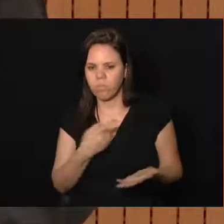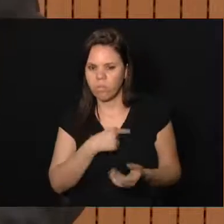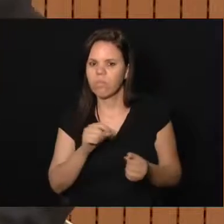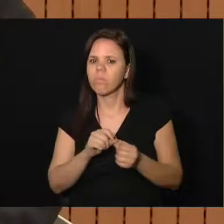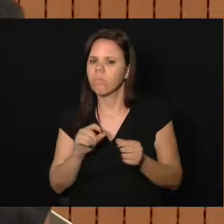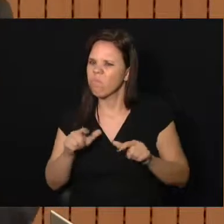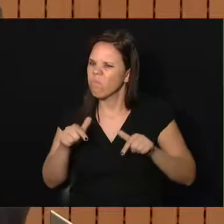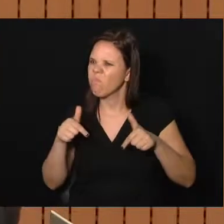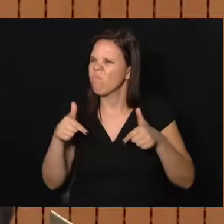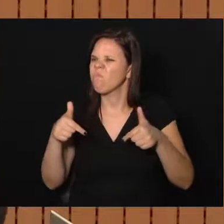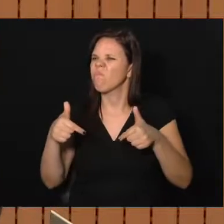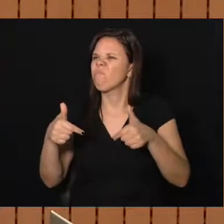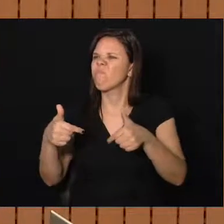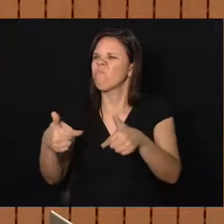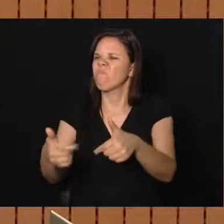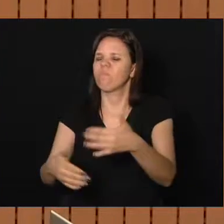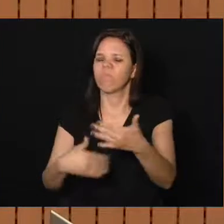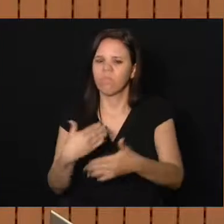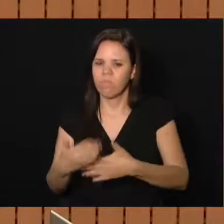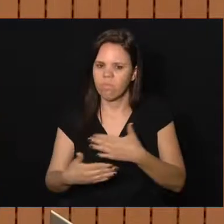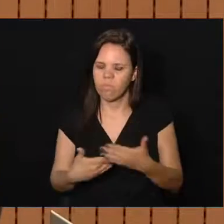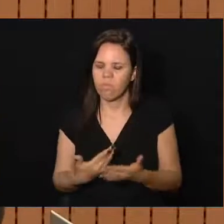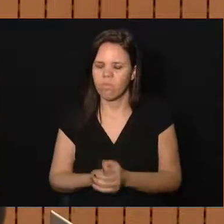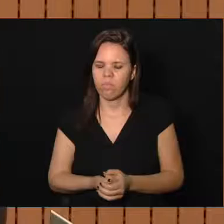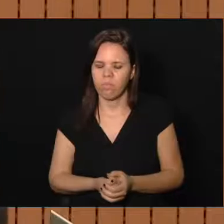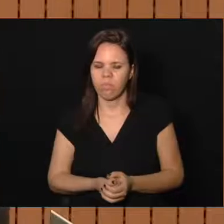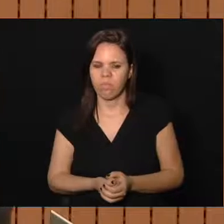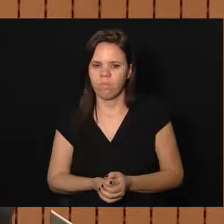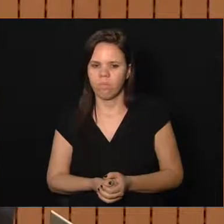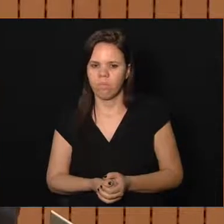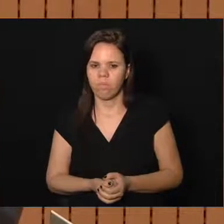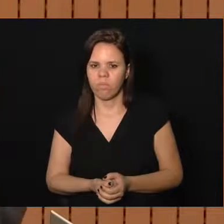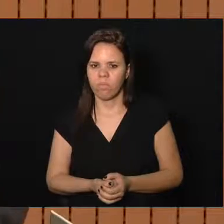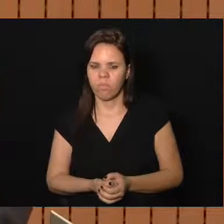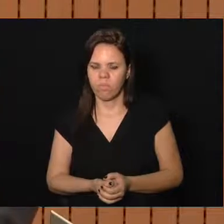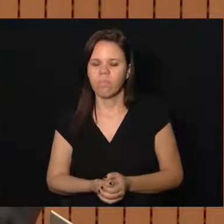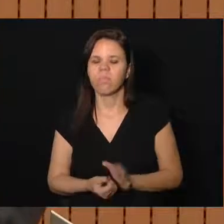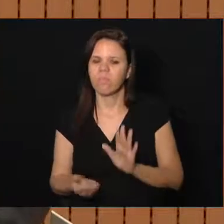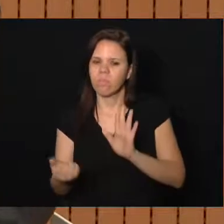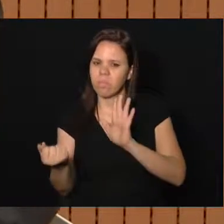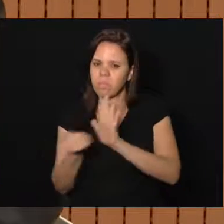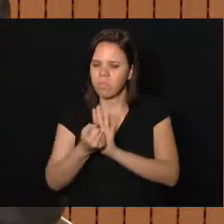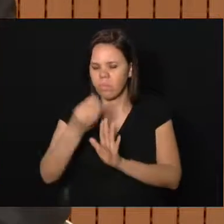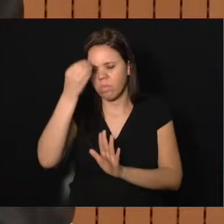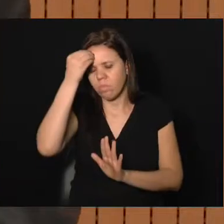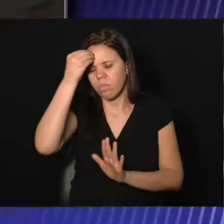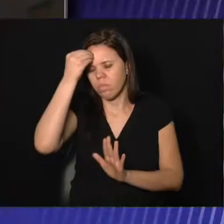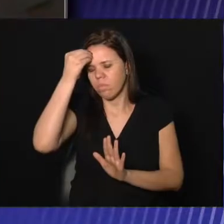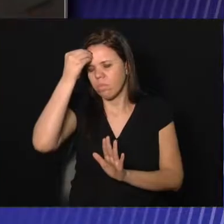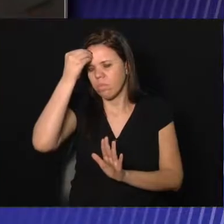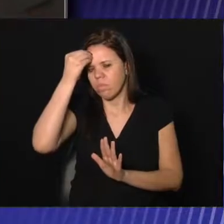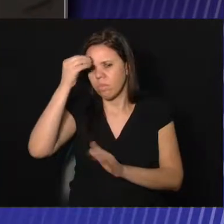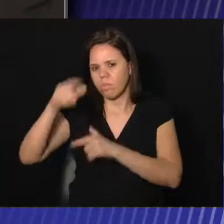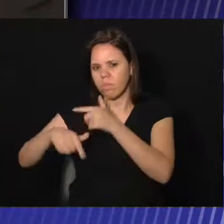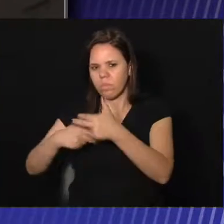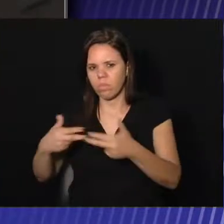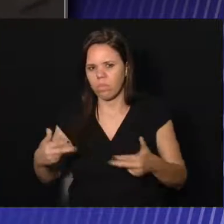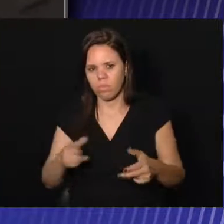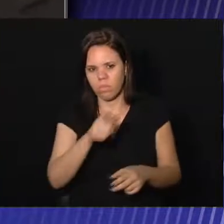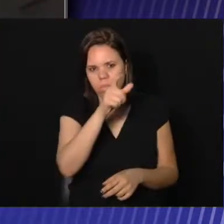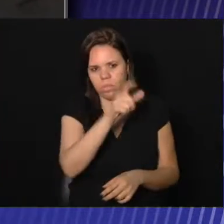Fizemos a nossa caminhada, estamos fazendo a nossa caminhada e deixando um legado, deixando uma história. O